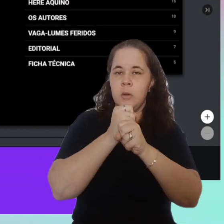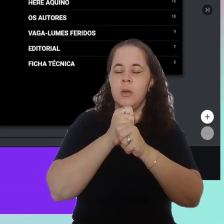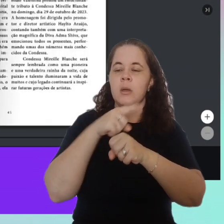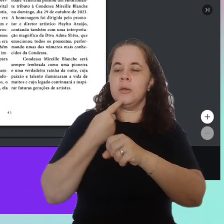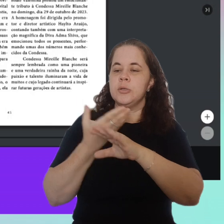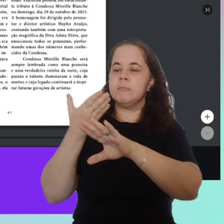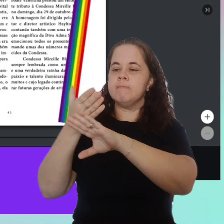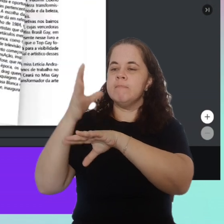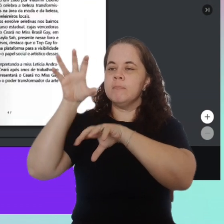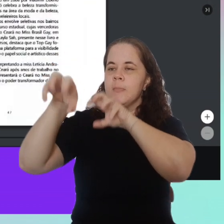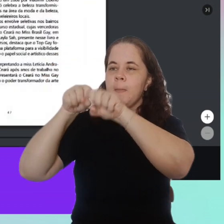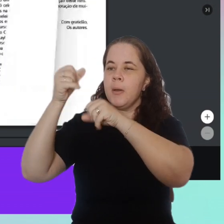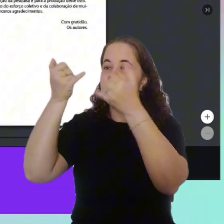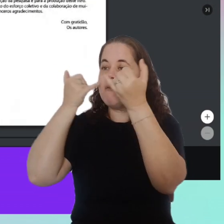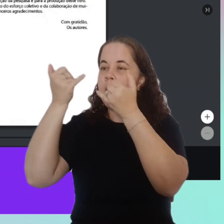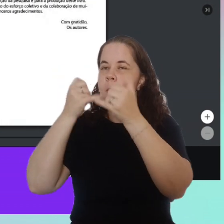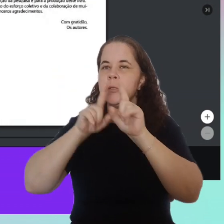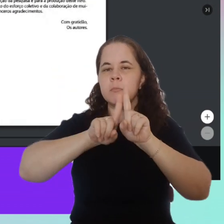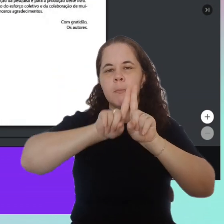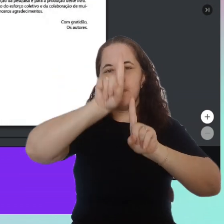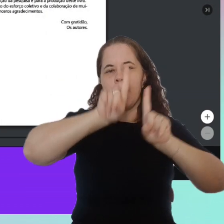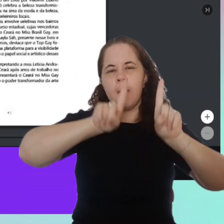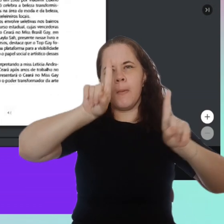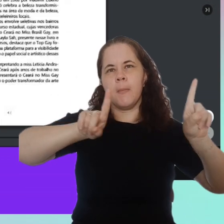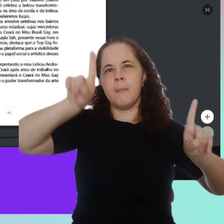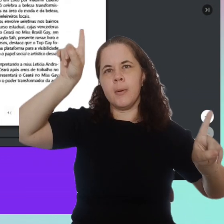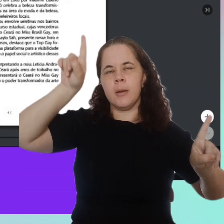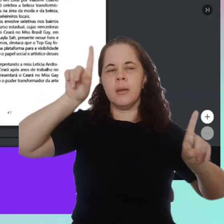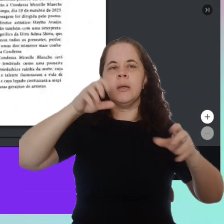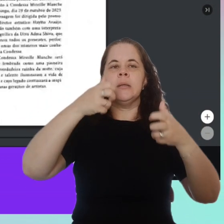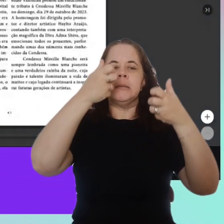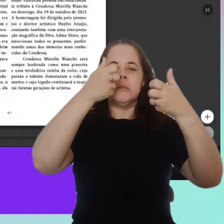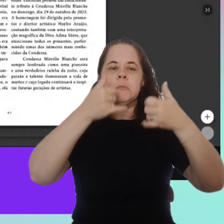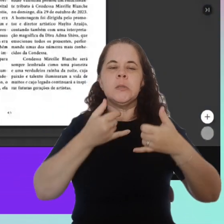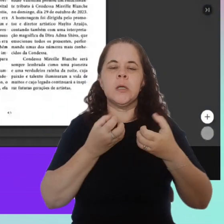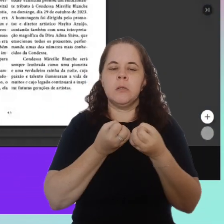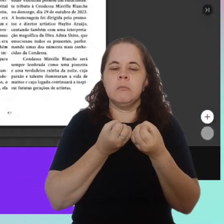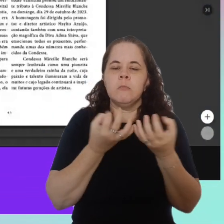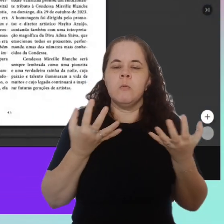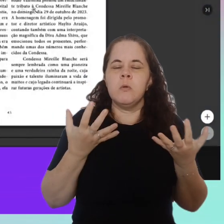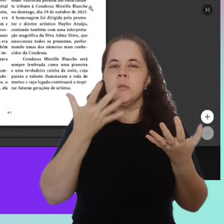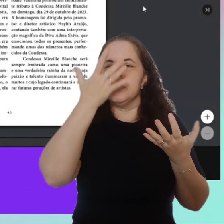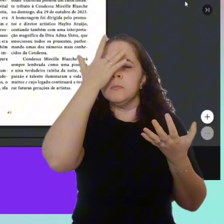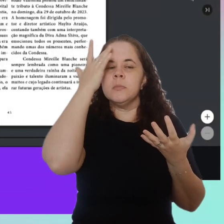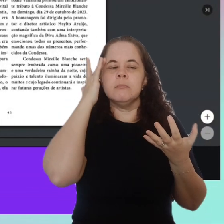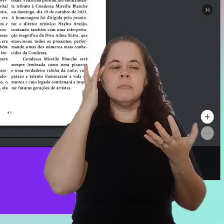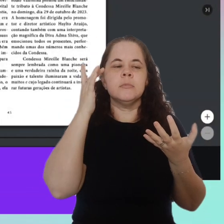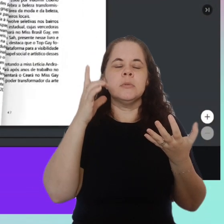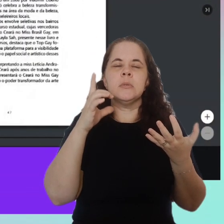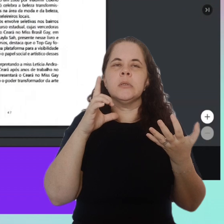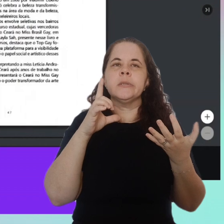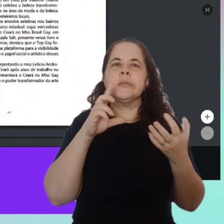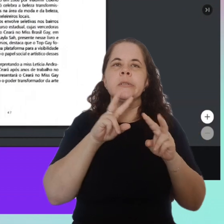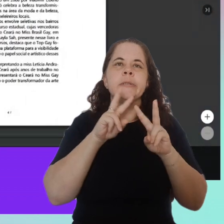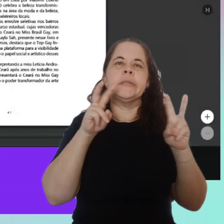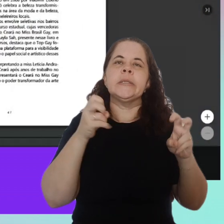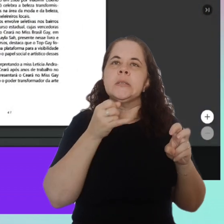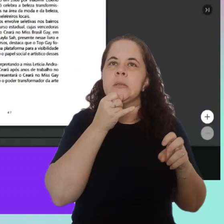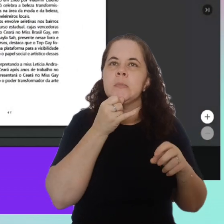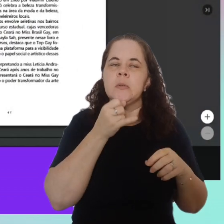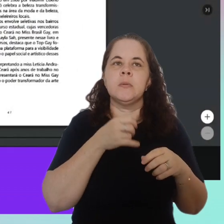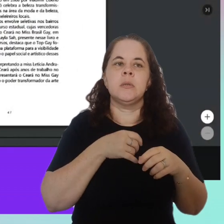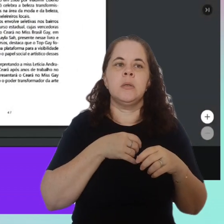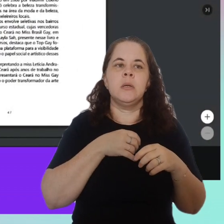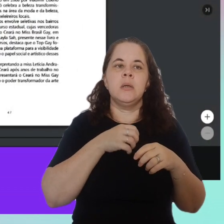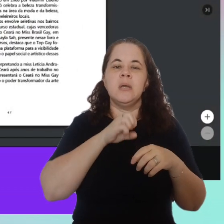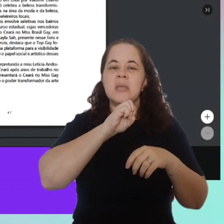do Estado, que vem sempre sendo atualizado, isso é um ponto legal de destacar, né? Lá tem todo o gráfico Uhum. sobre os